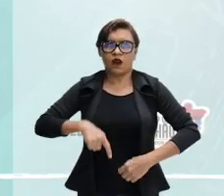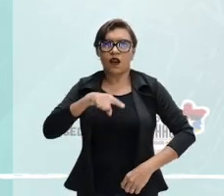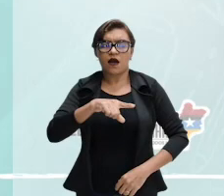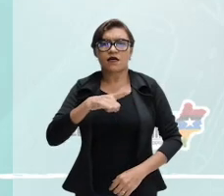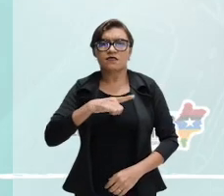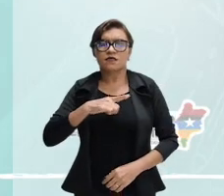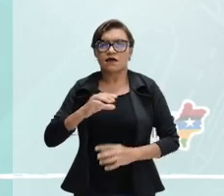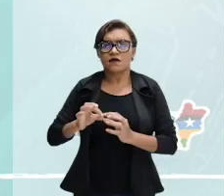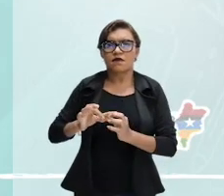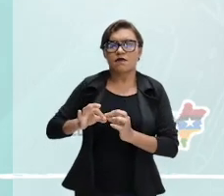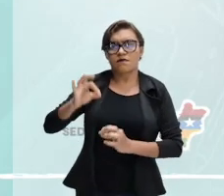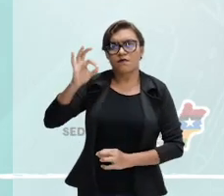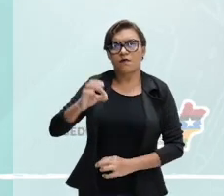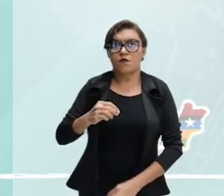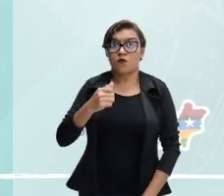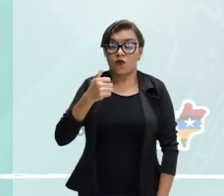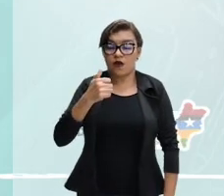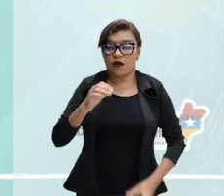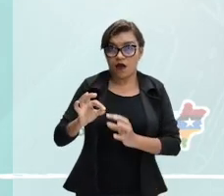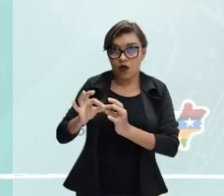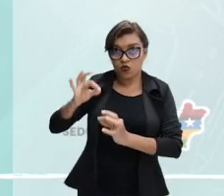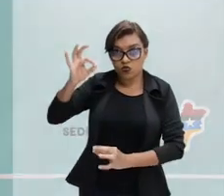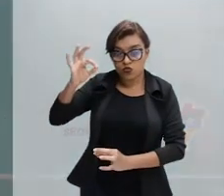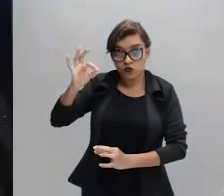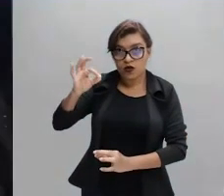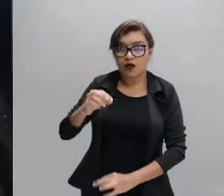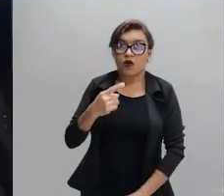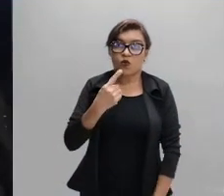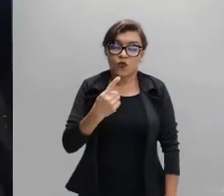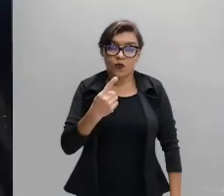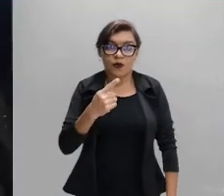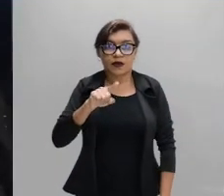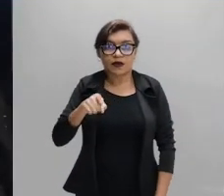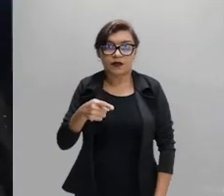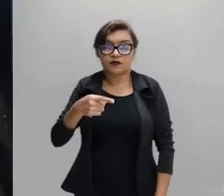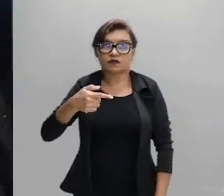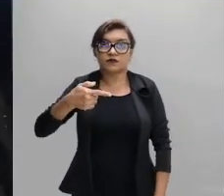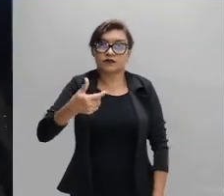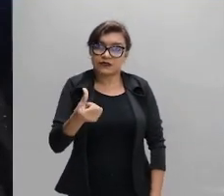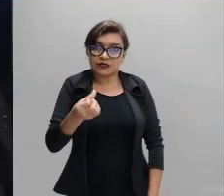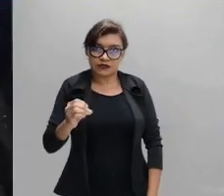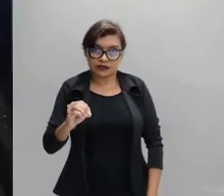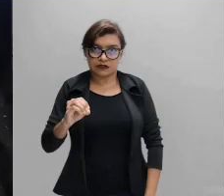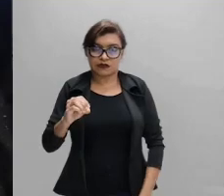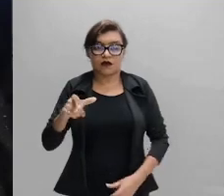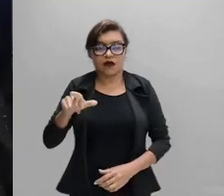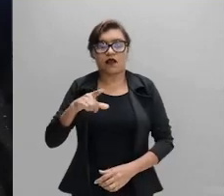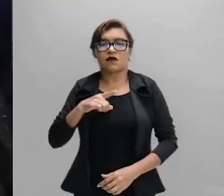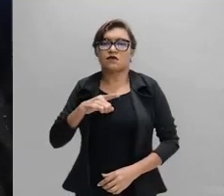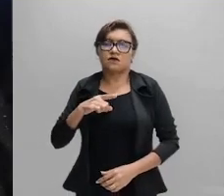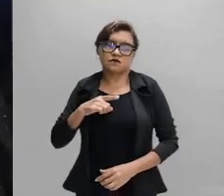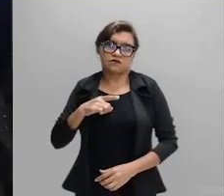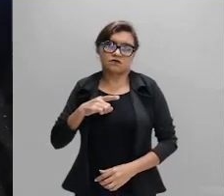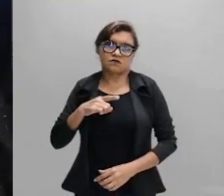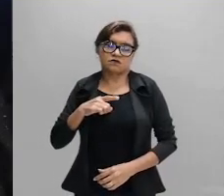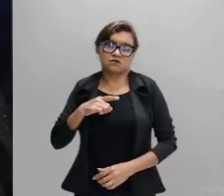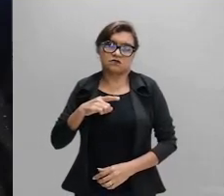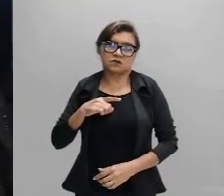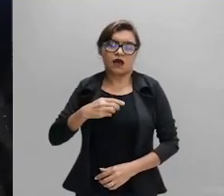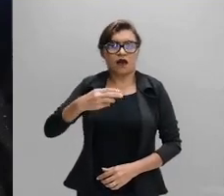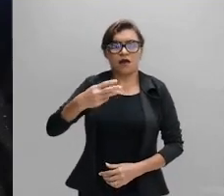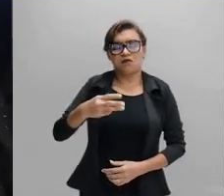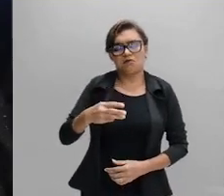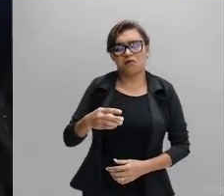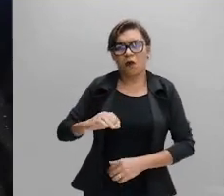1,60 m, pesa quase 100 quilos, 90 quilos. Se a gente for tirar o IMC, vai dar obesidade grau 3 para